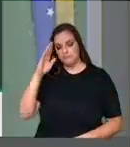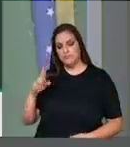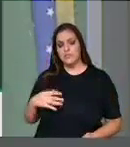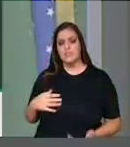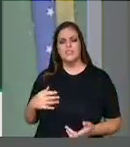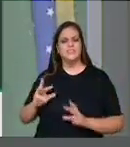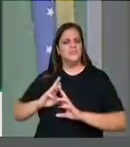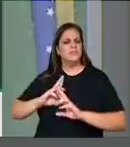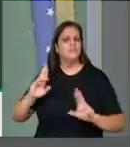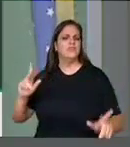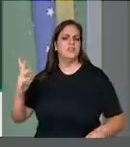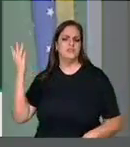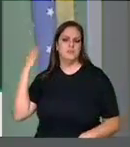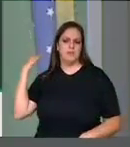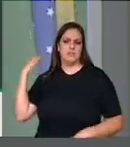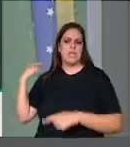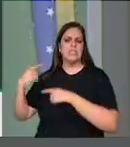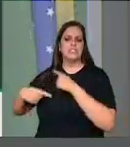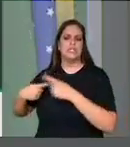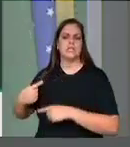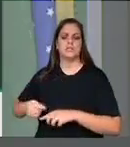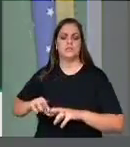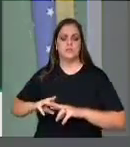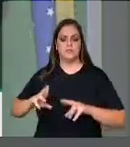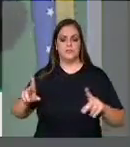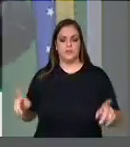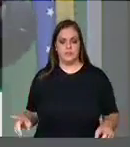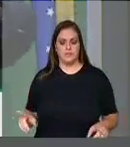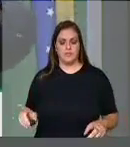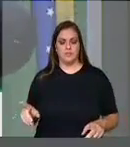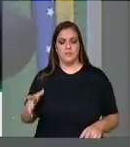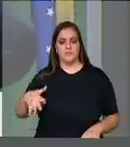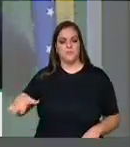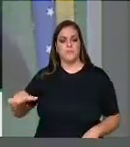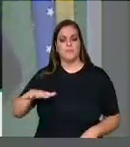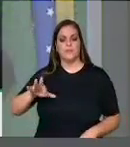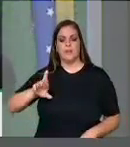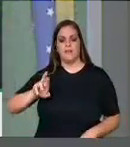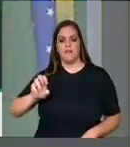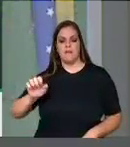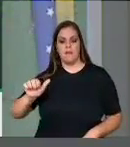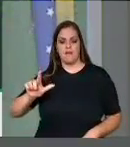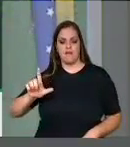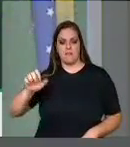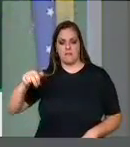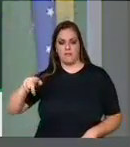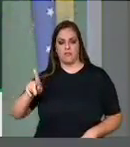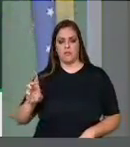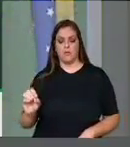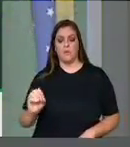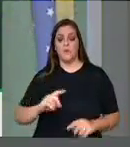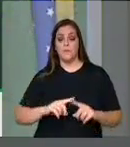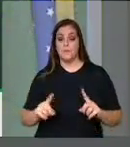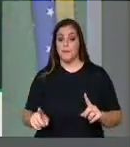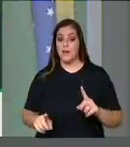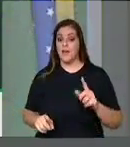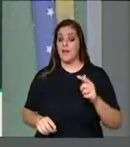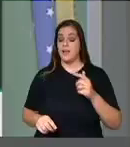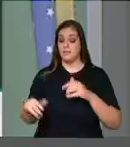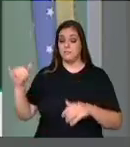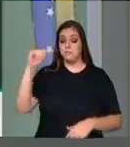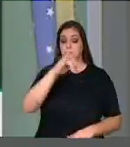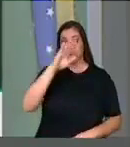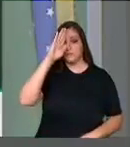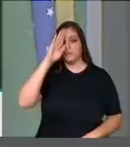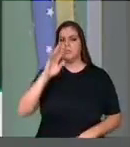geração realmente não muito constitucionalista, a geração de realengo, não é? Mas a geração de agulha negra, ela